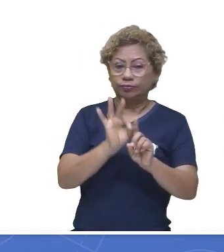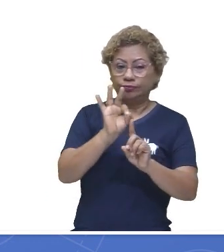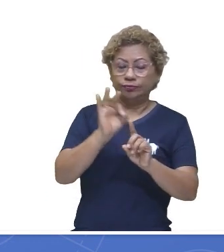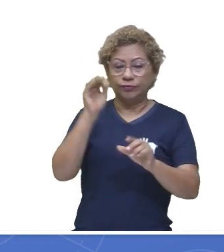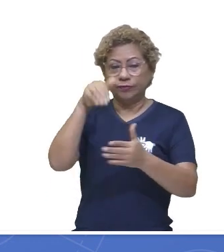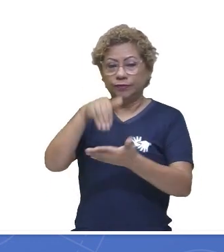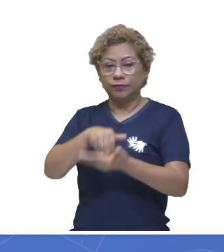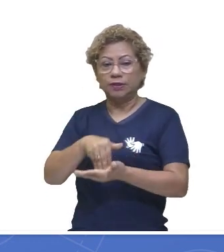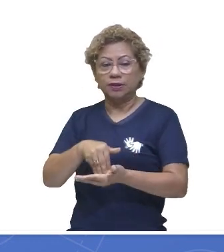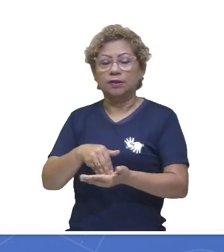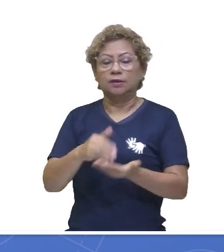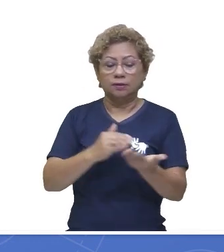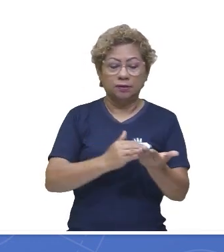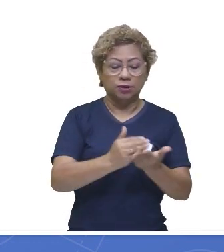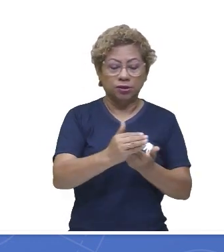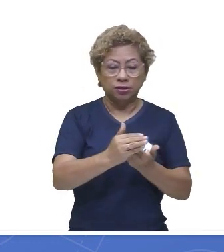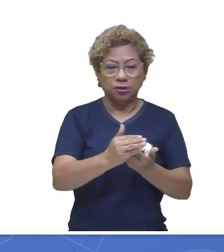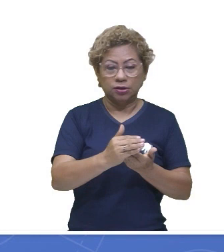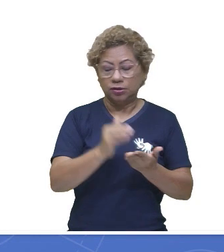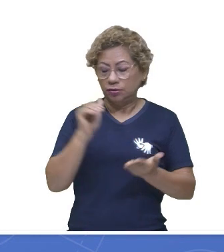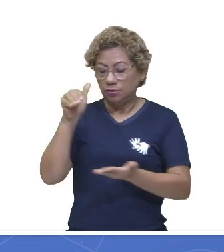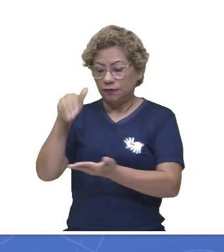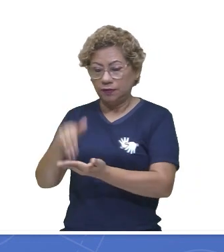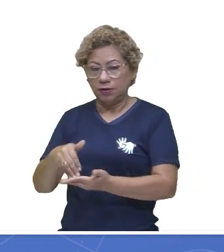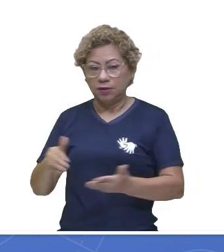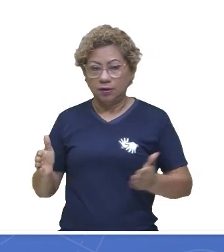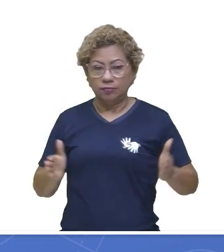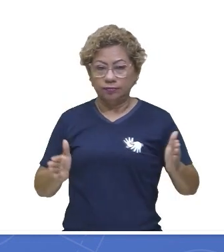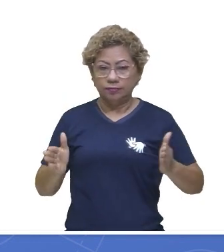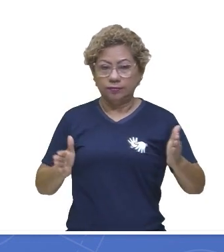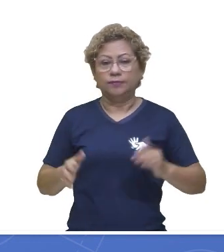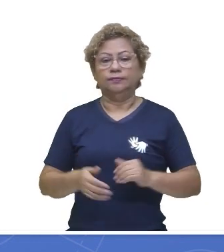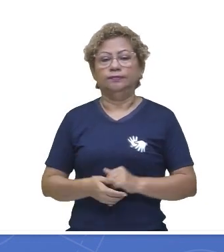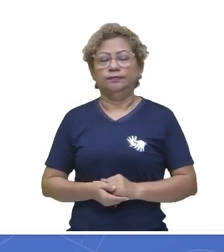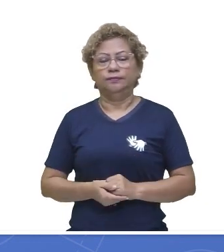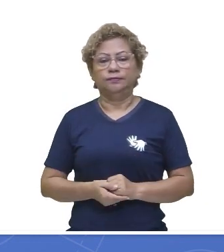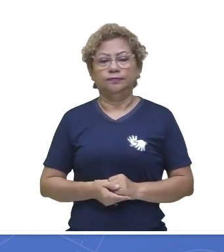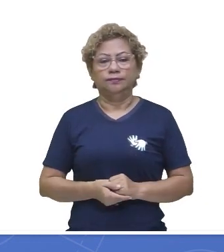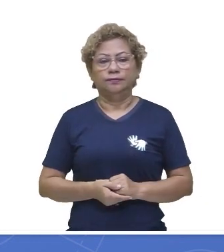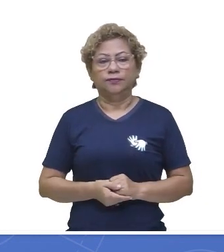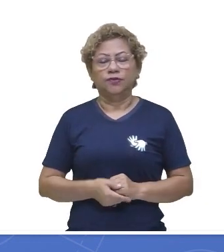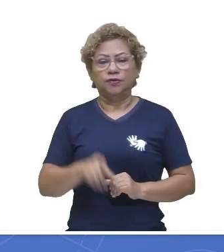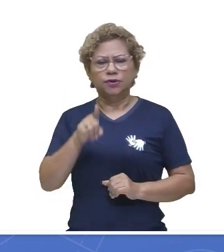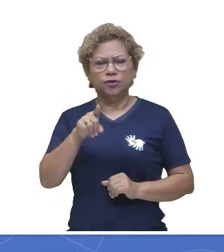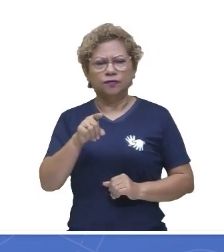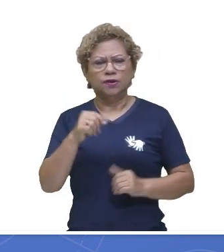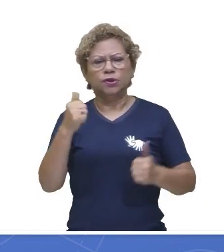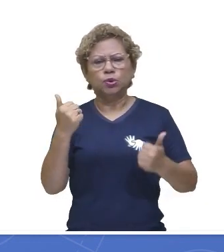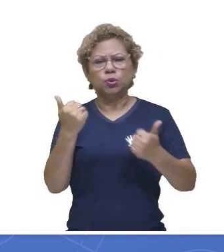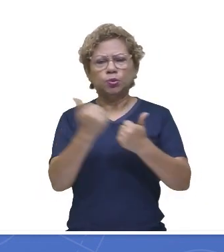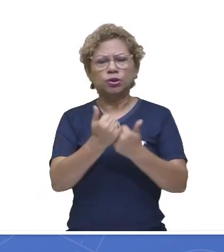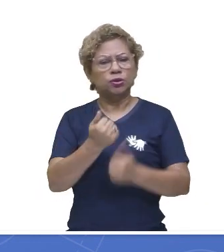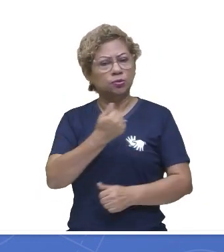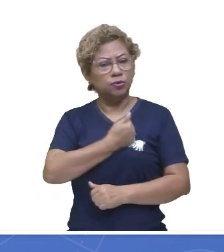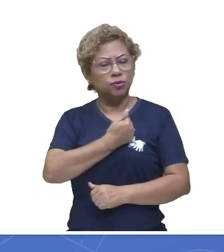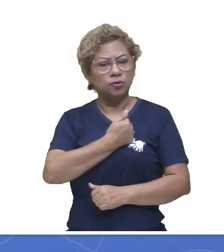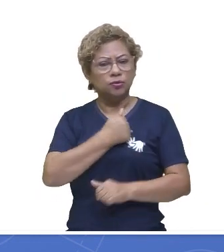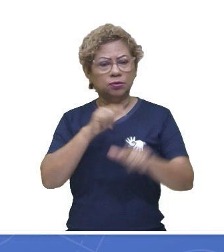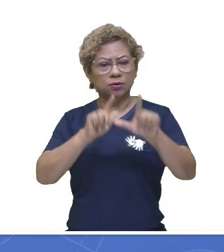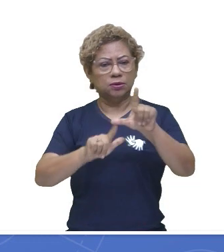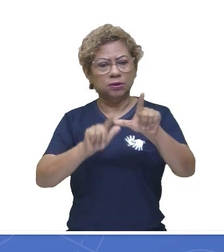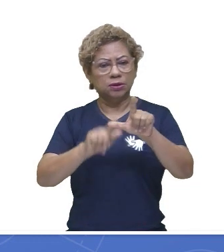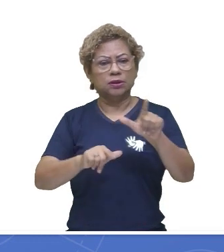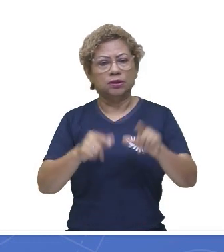e a temperatura inicial. Você vê aqui que o Q é a quantidade de calor, ela pode ser medida no sistema